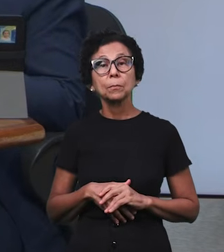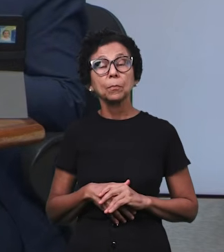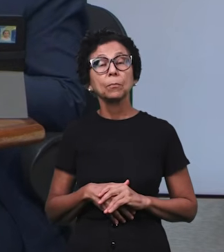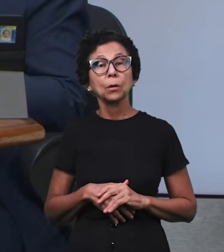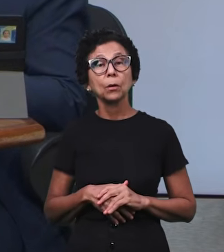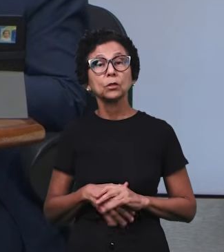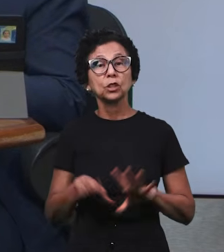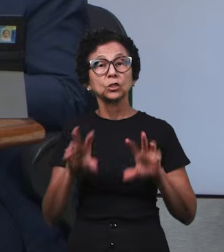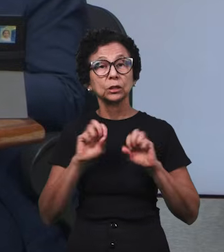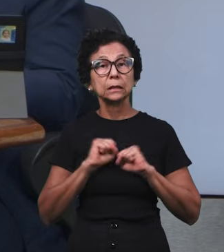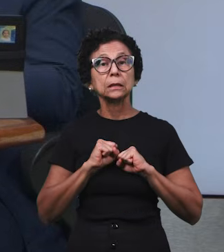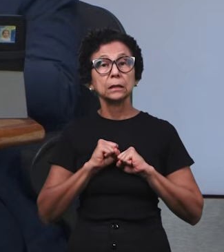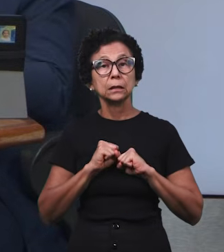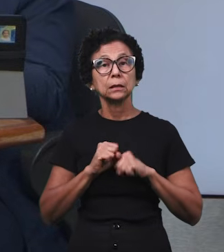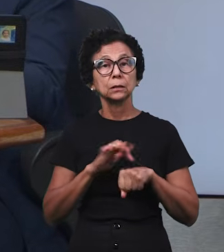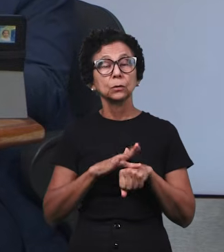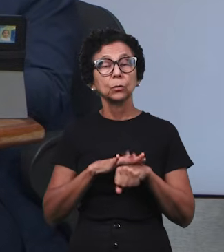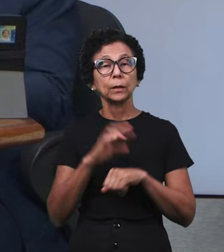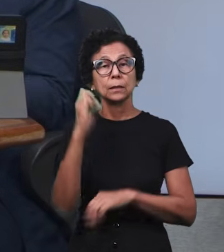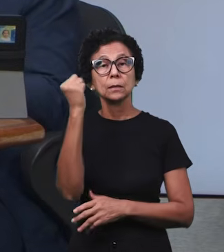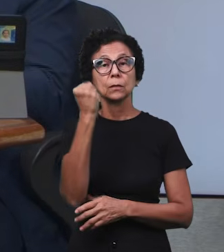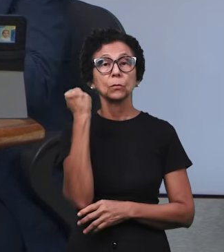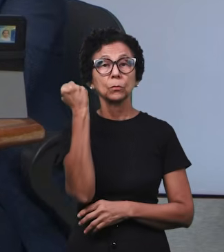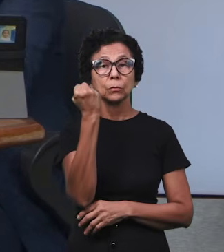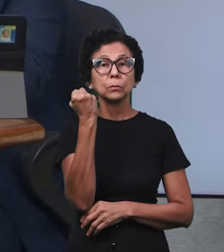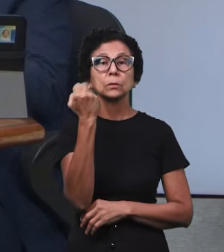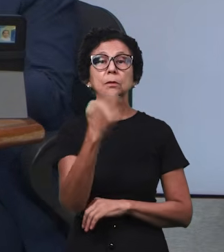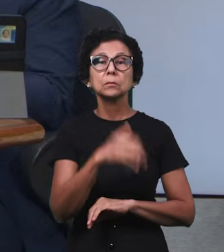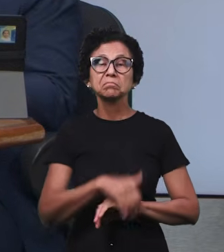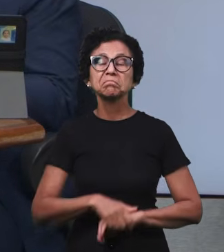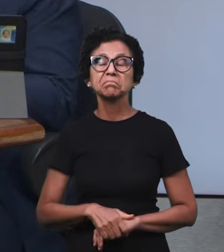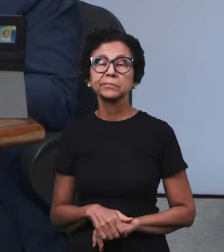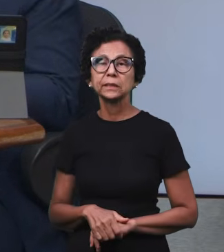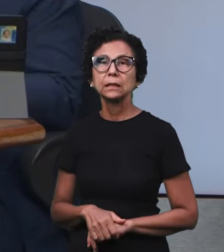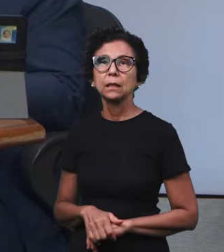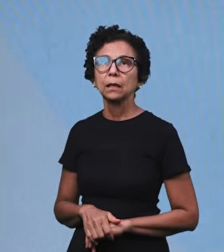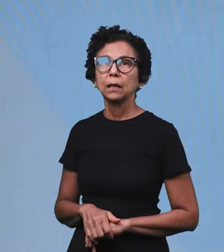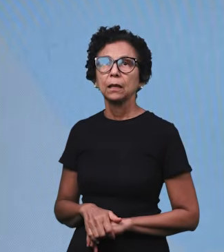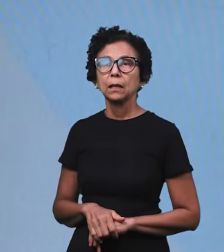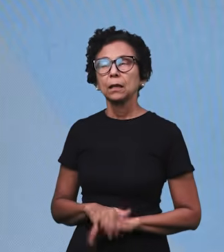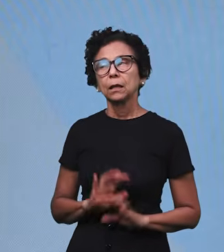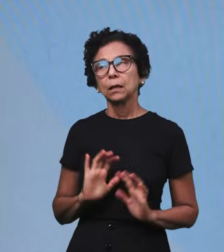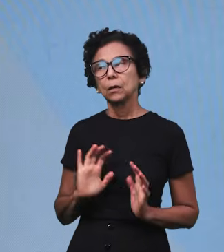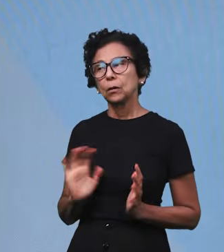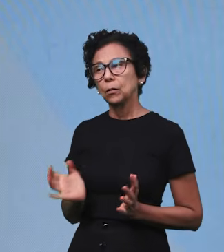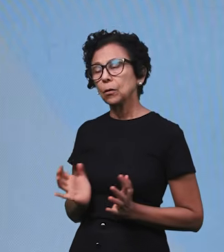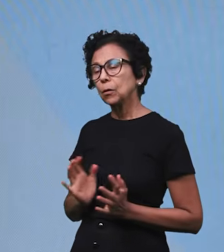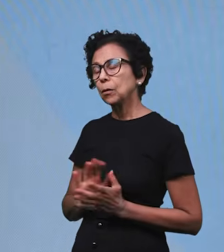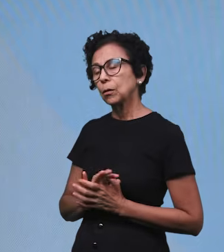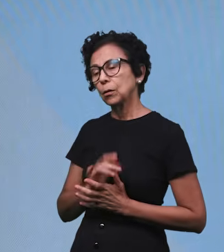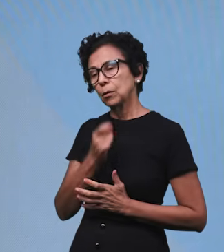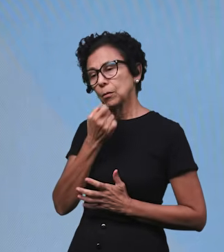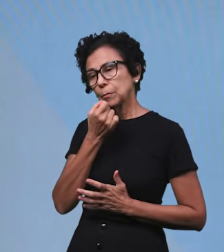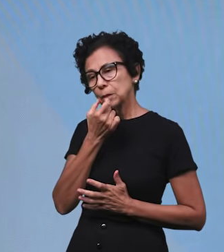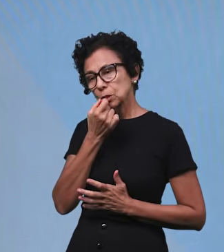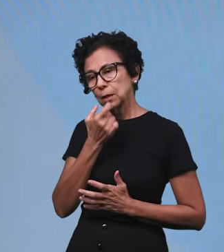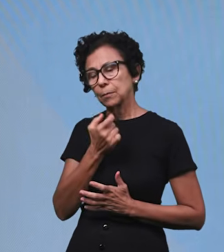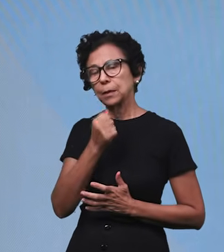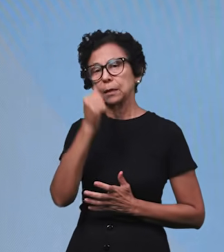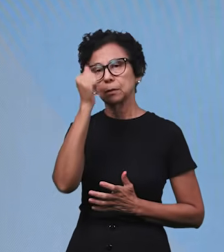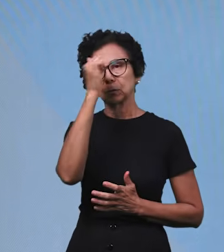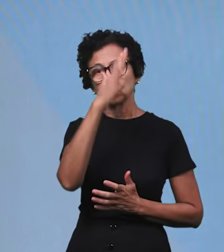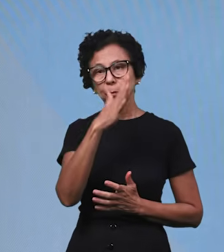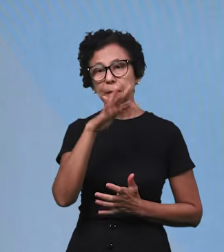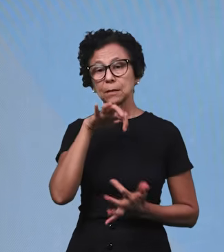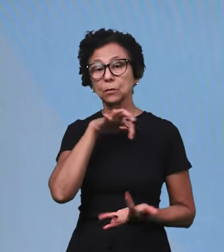renal crônica. O que nós podemos exemplificar para o nosso espectador? Olha, Hugo, o medicamento no